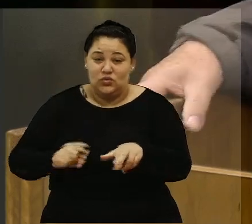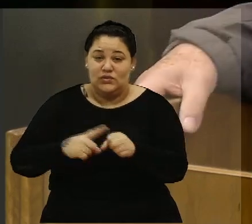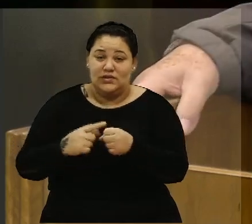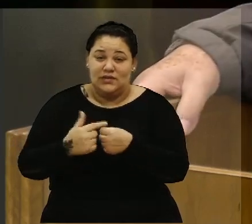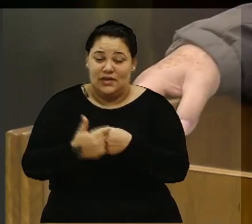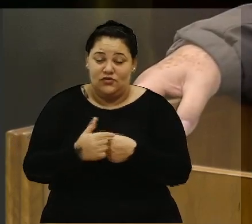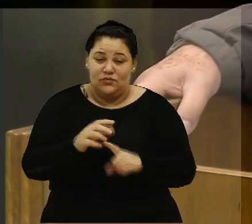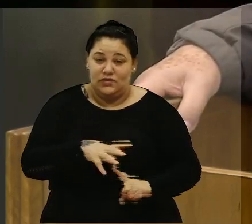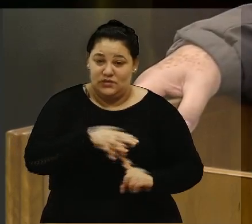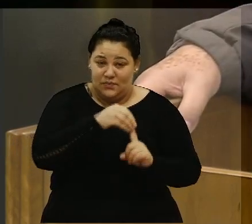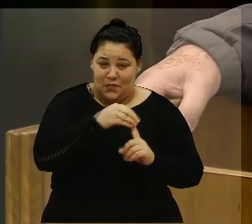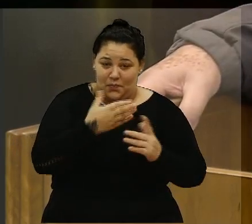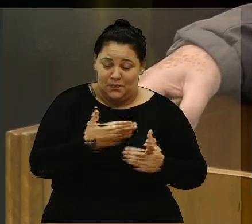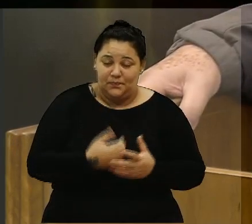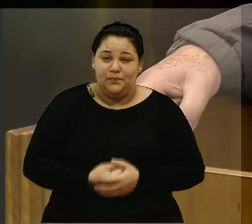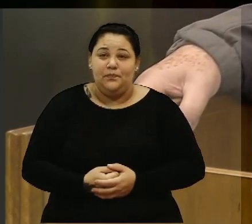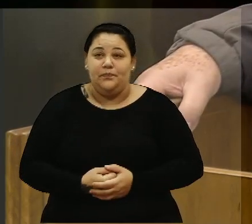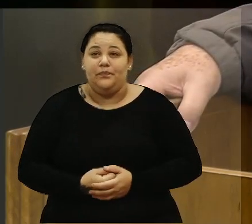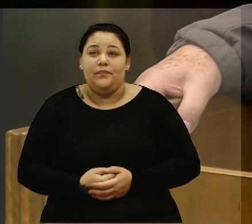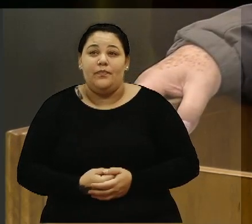E eu,